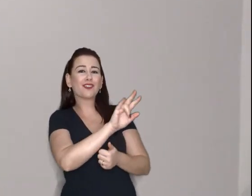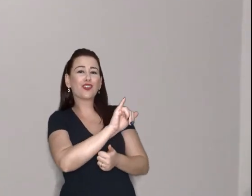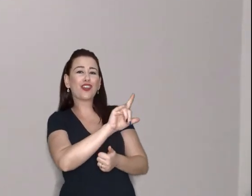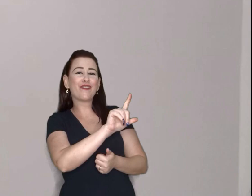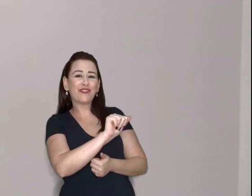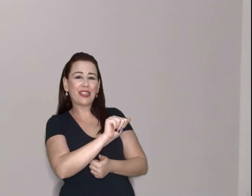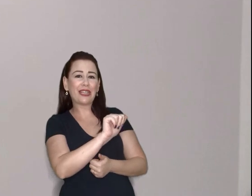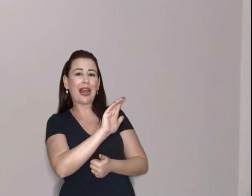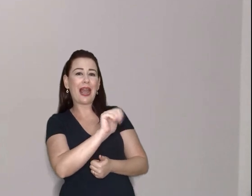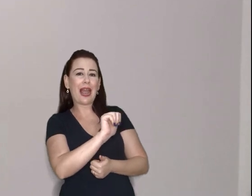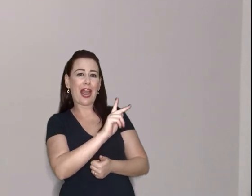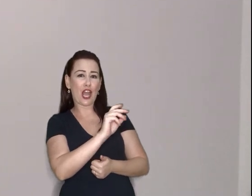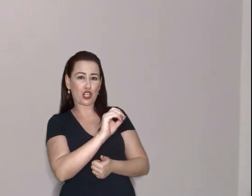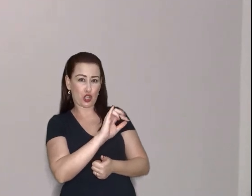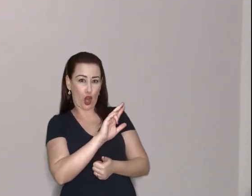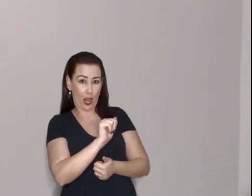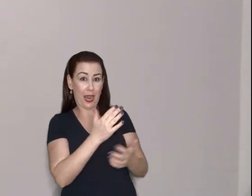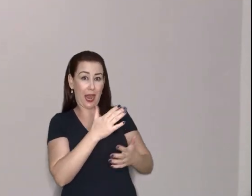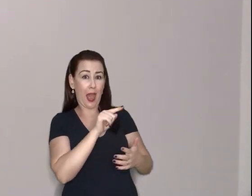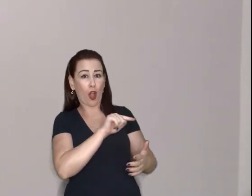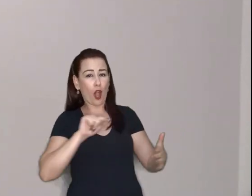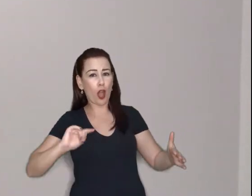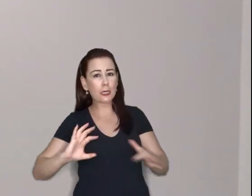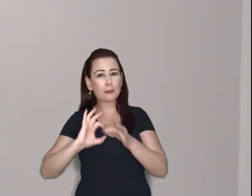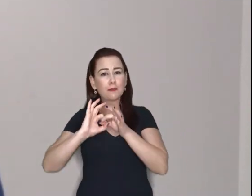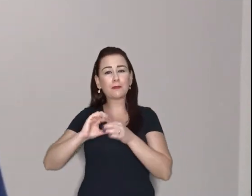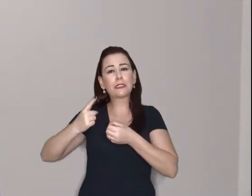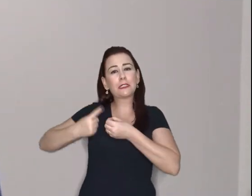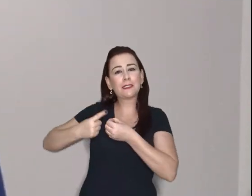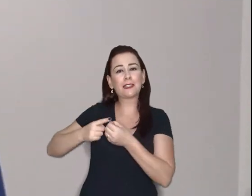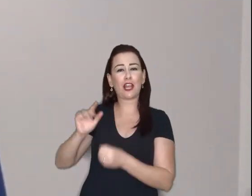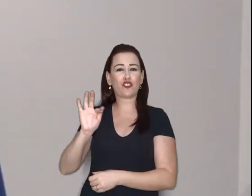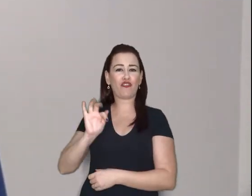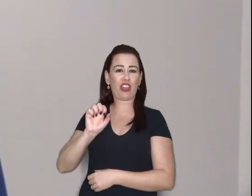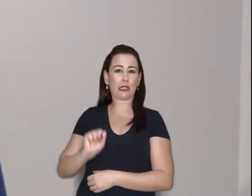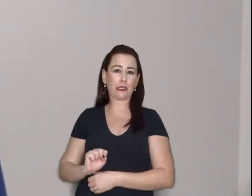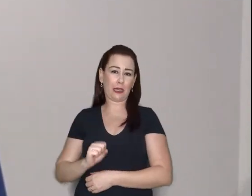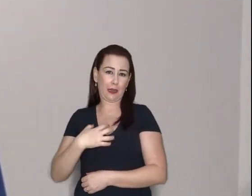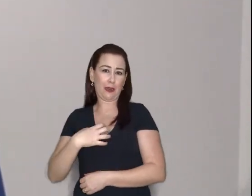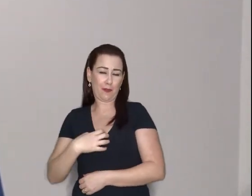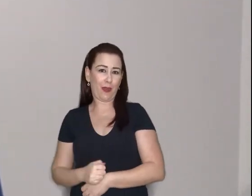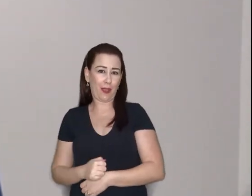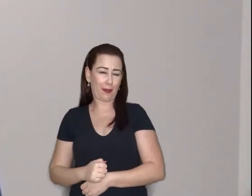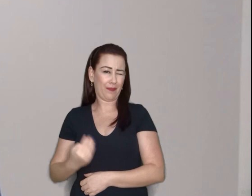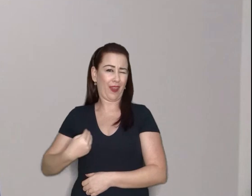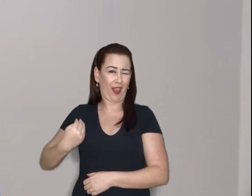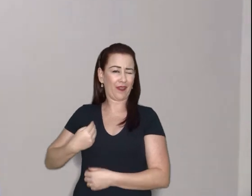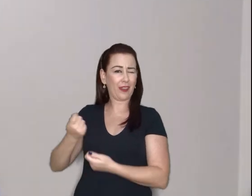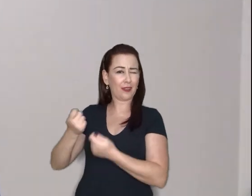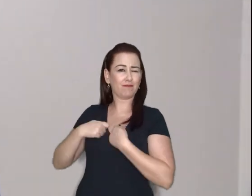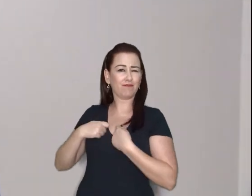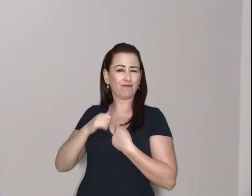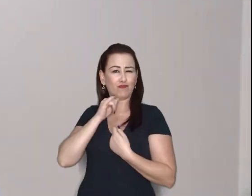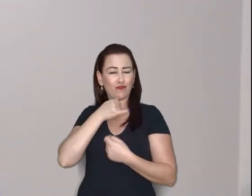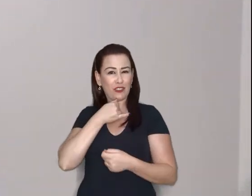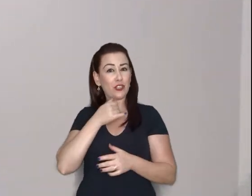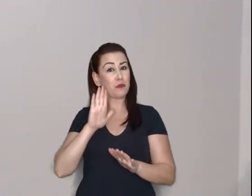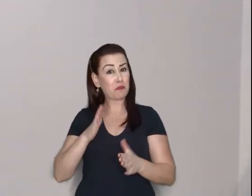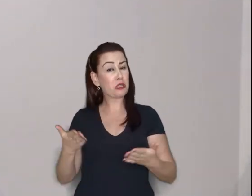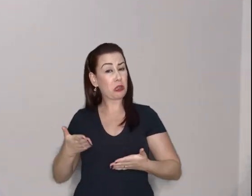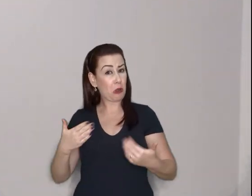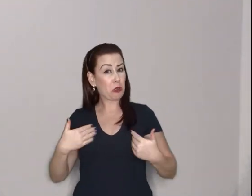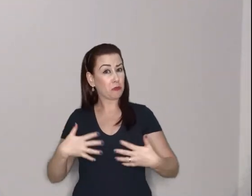cidade de Feira de Santana, na Bahia. A vila não cresceu muito, mas me alegro que hoje receba o meu nome. Quando